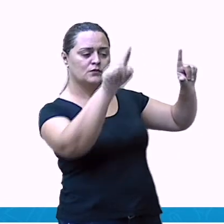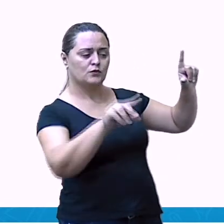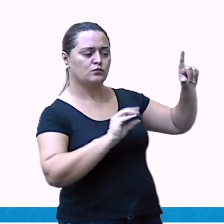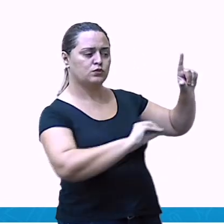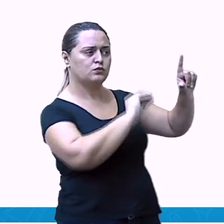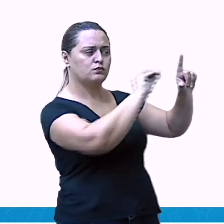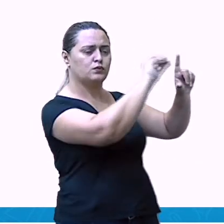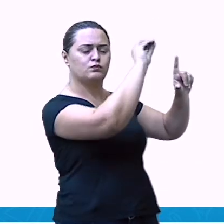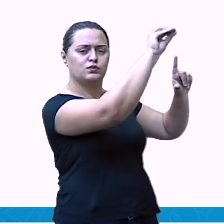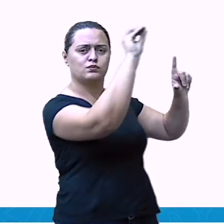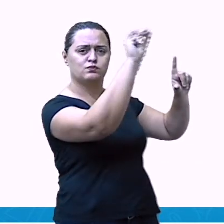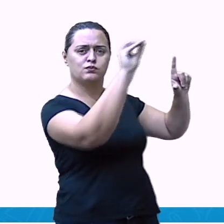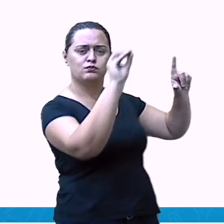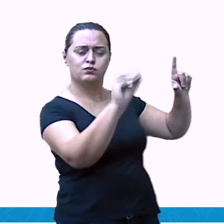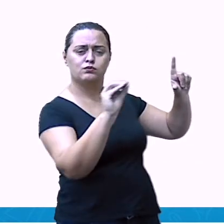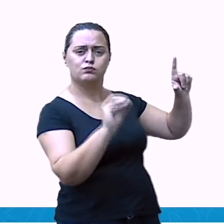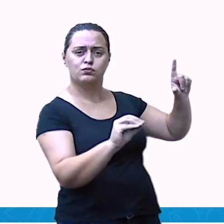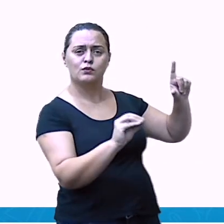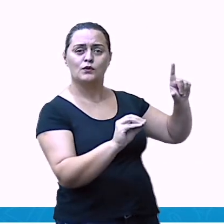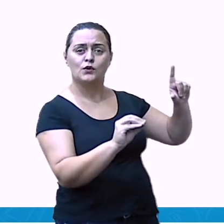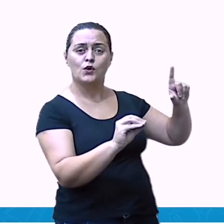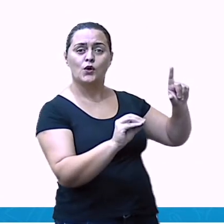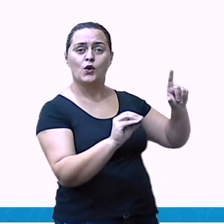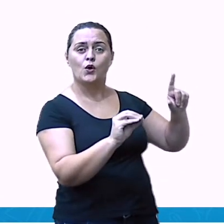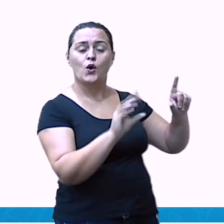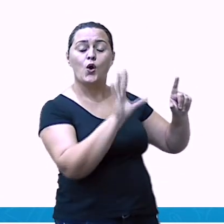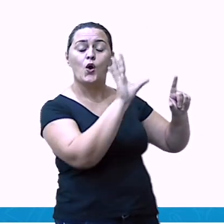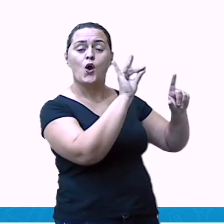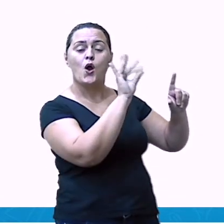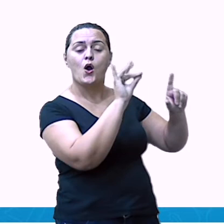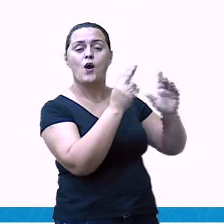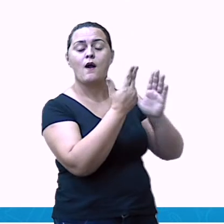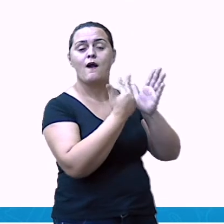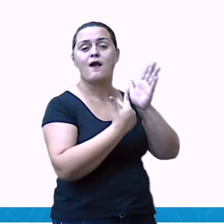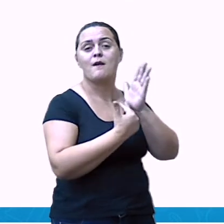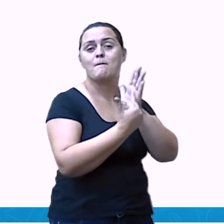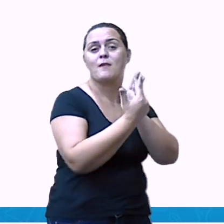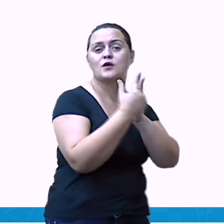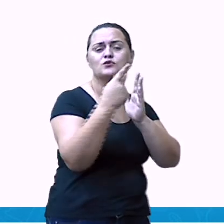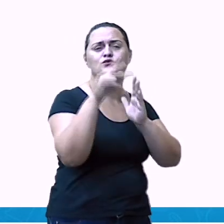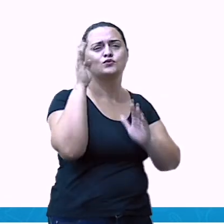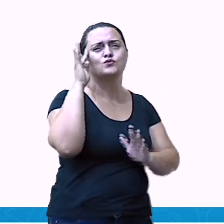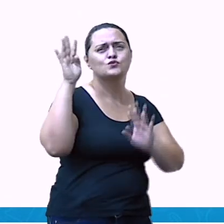que representam seus sonhos para o próximo